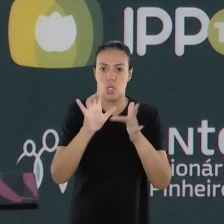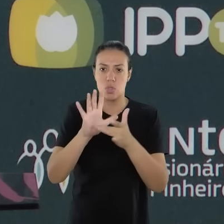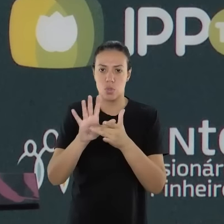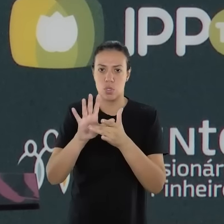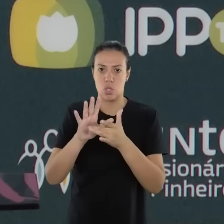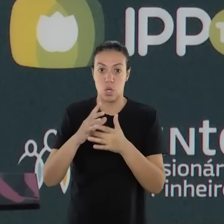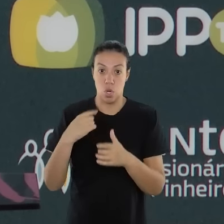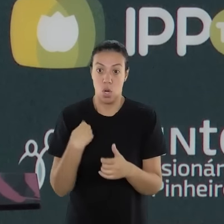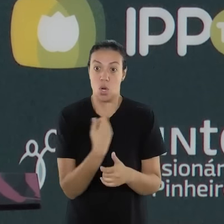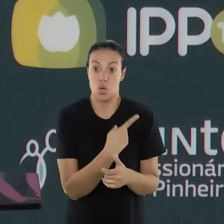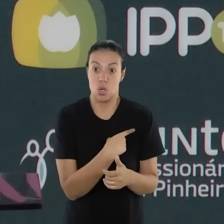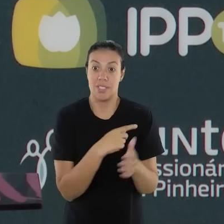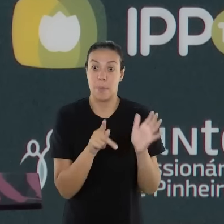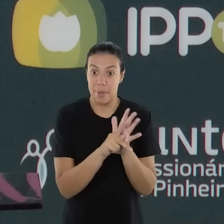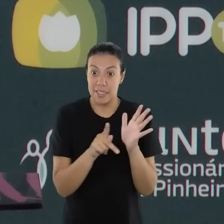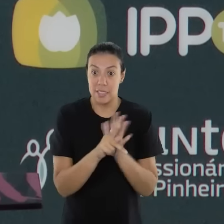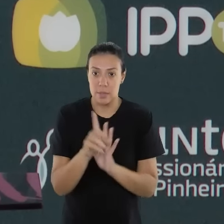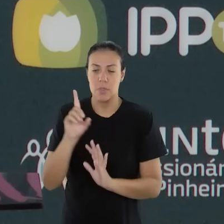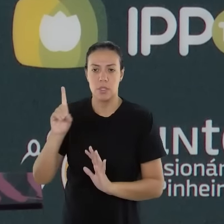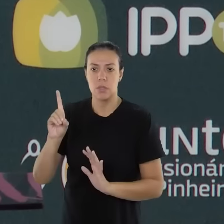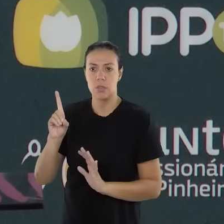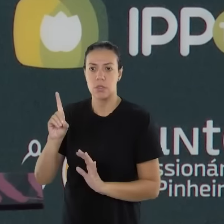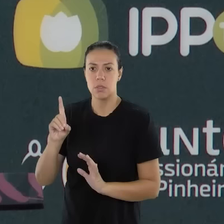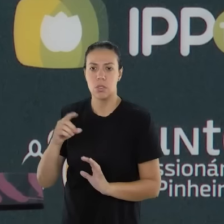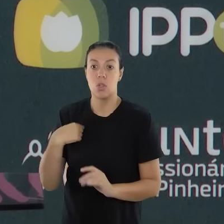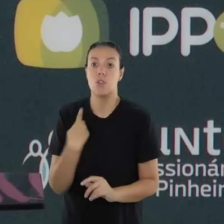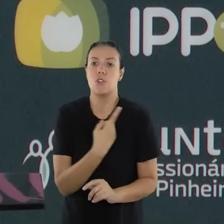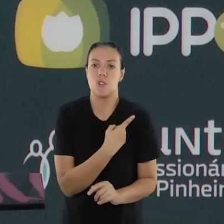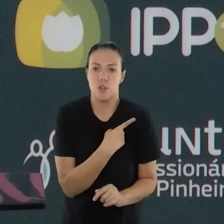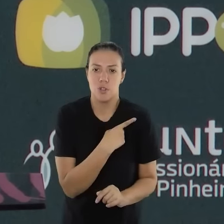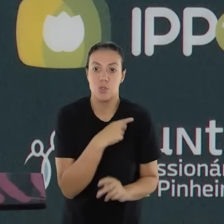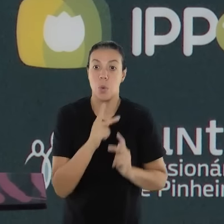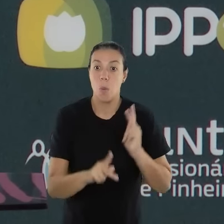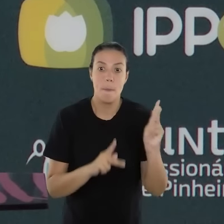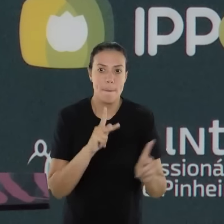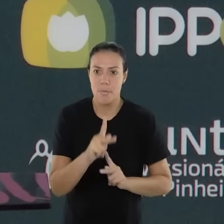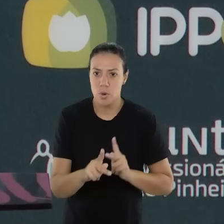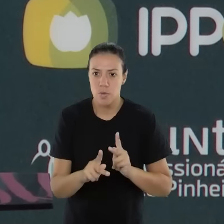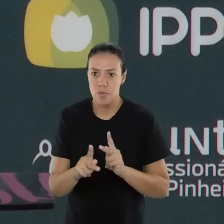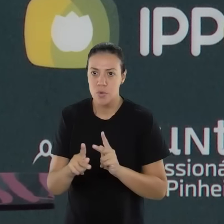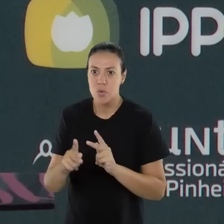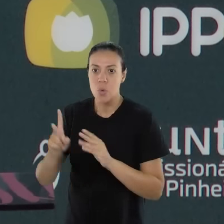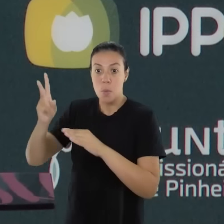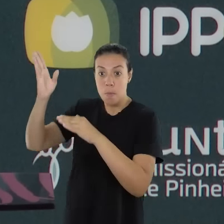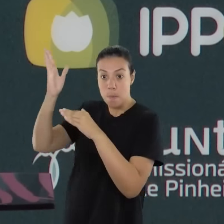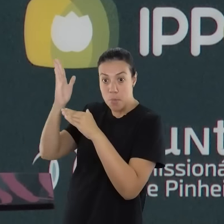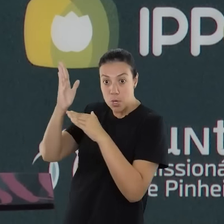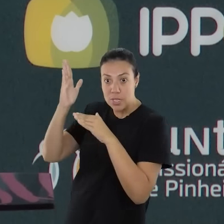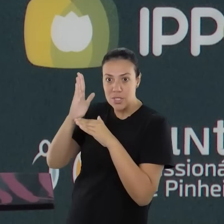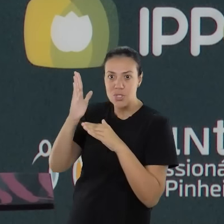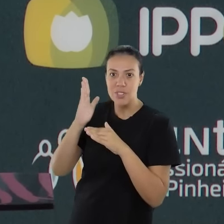nós estamos nos braços de Deus. Nós somos o povo mais protegido do mundo.